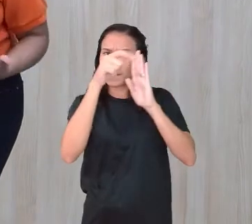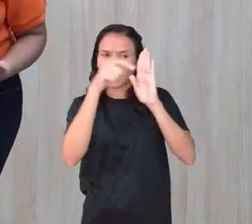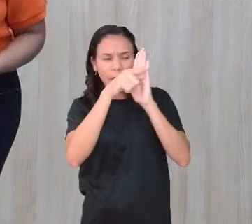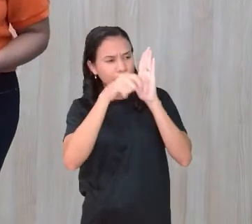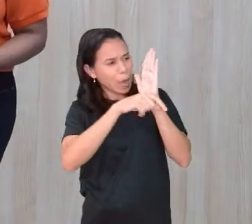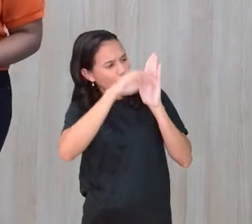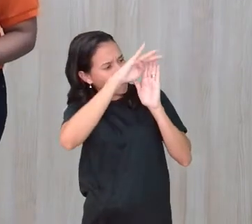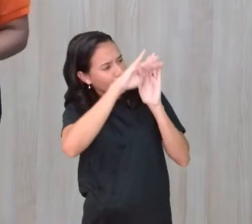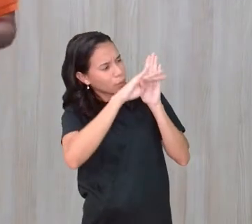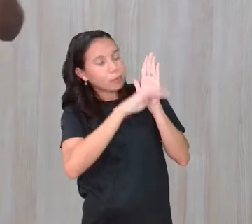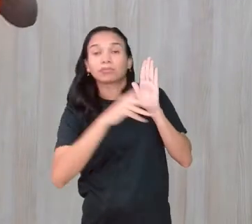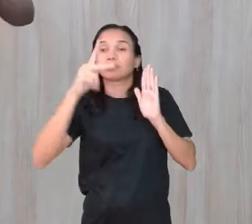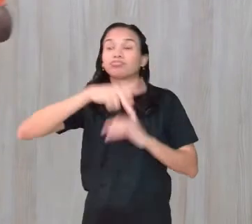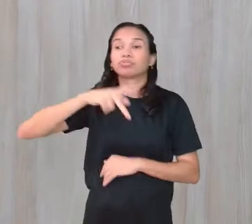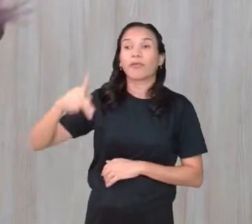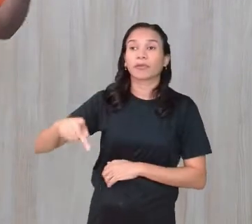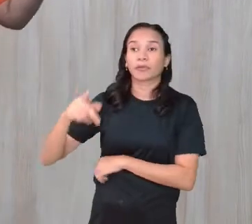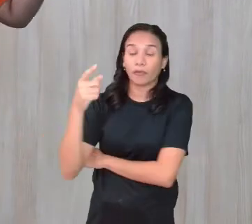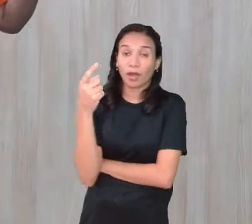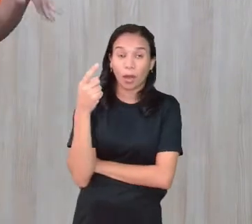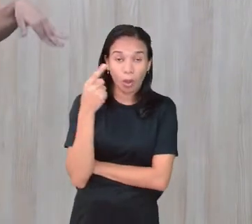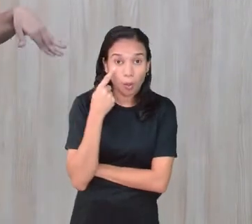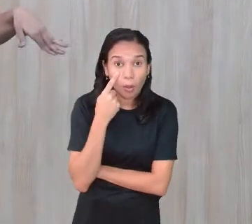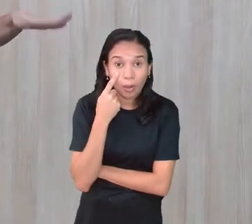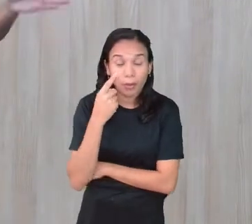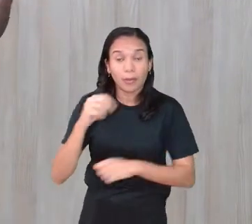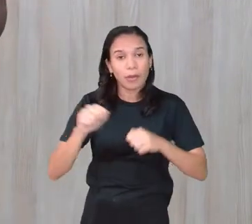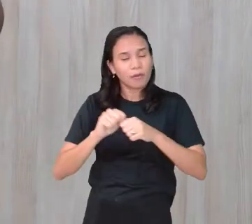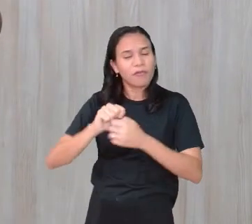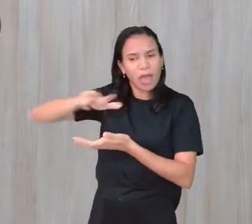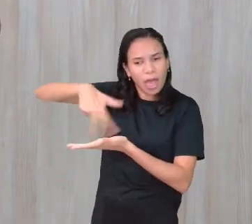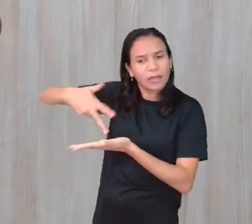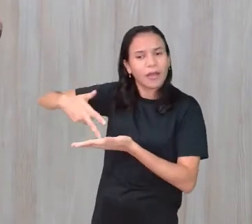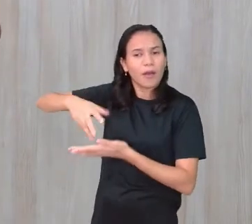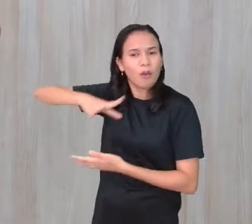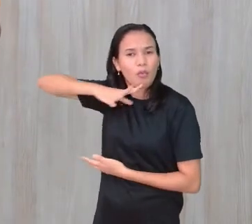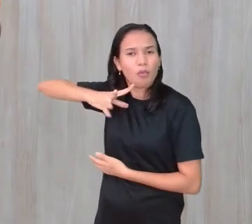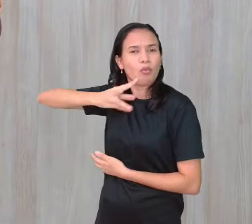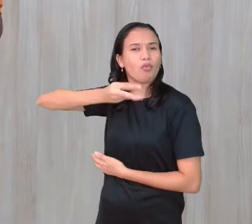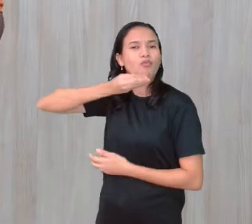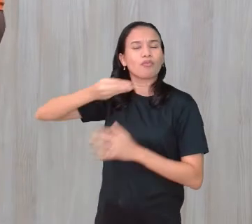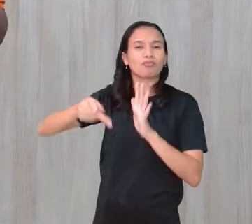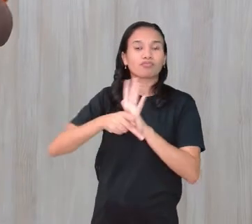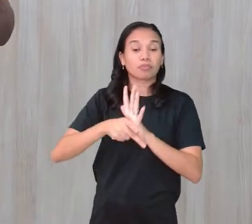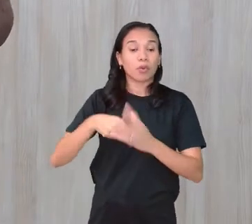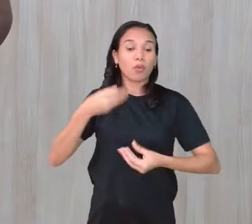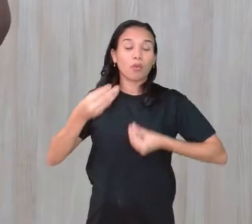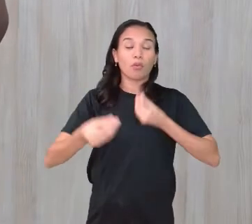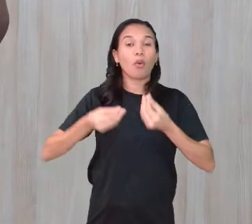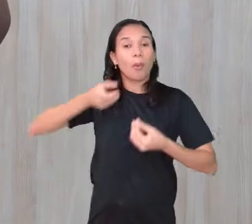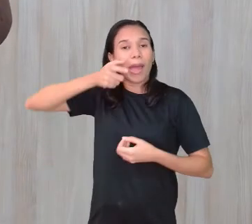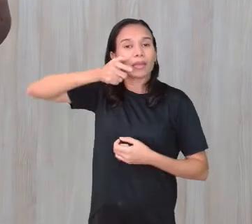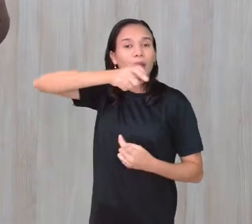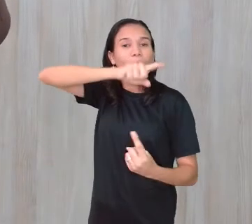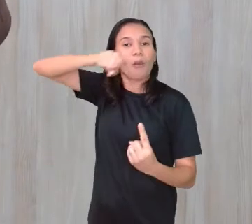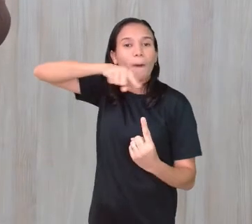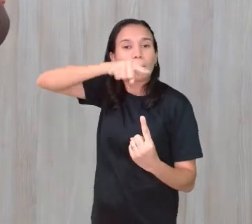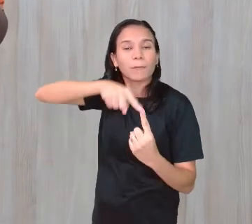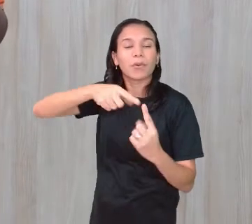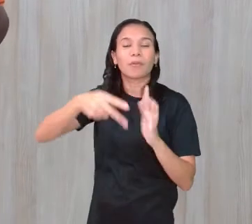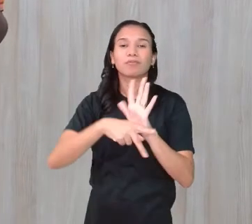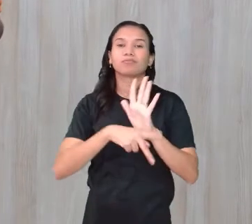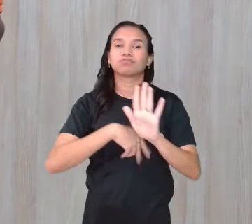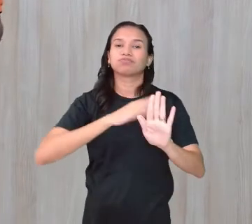perguntas para o professor Helena. Eu disse, olha, se ele que fez a coreografia, ele tá por dentro de quais foram as intenções por trás de cada